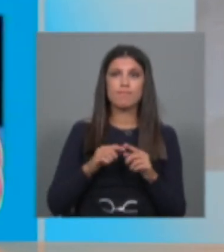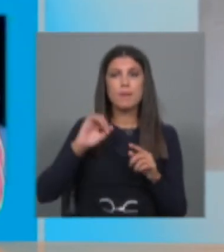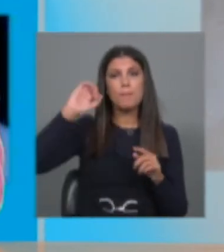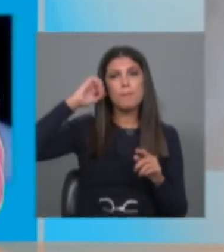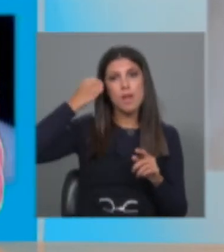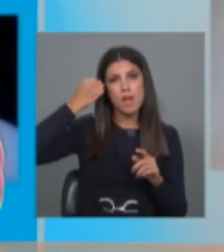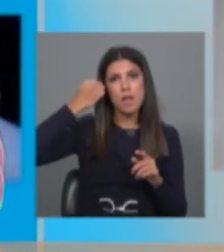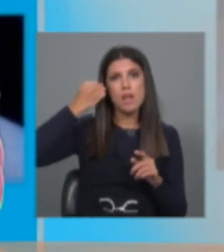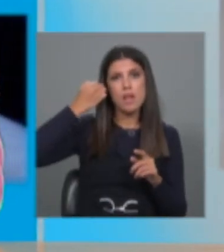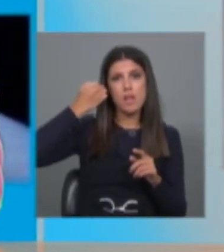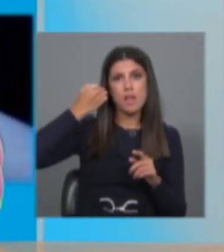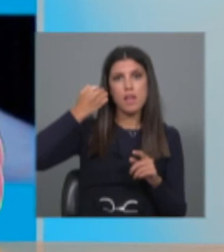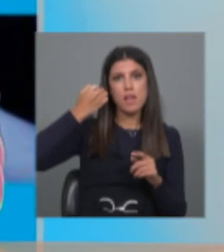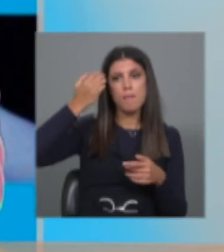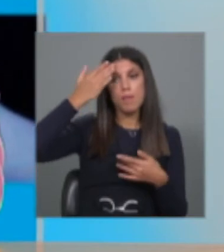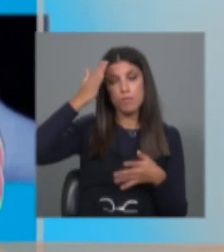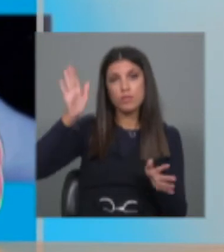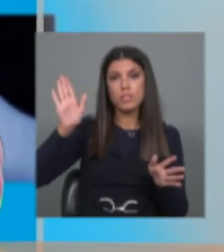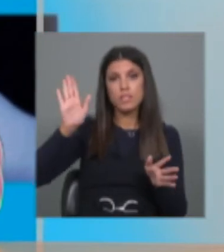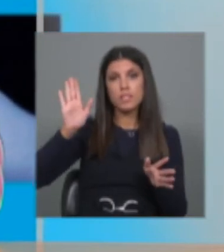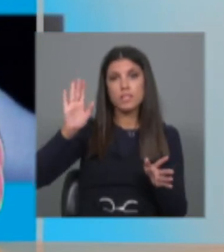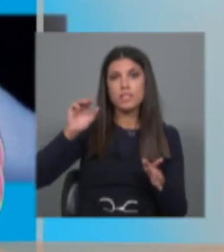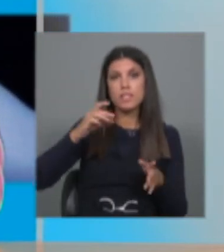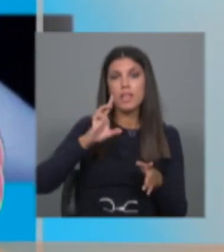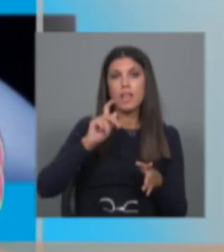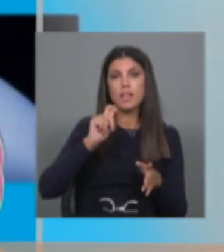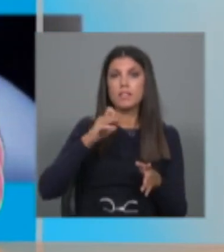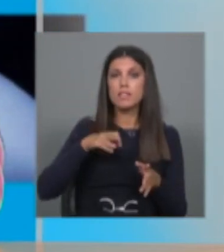prejudicial para a democracia representativa.